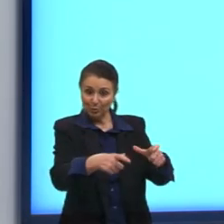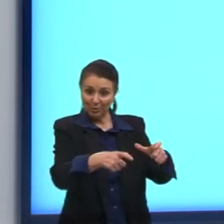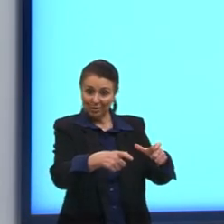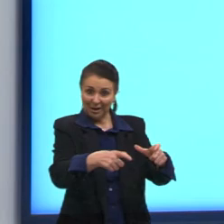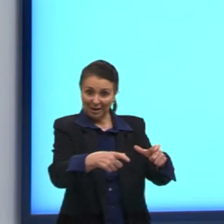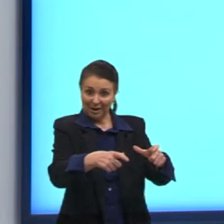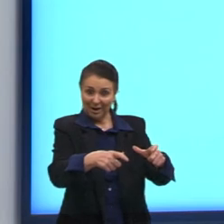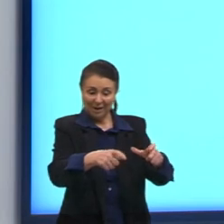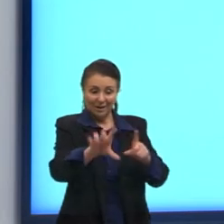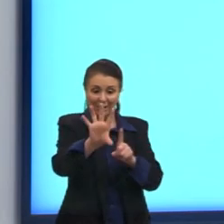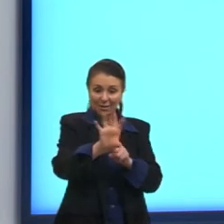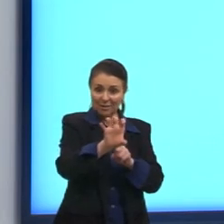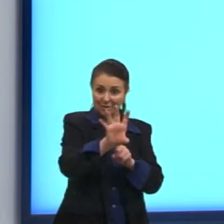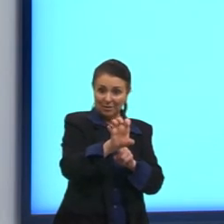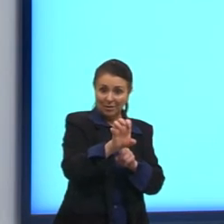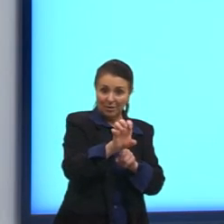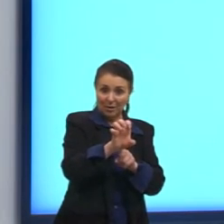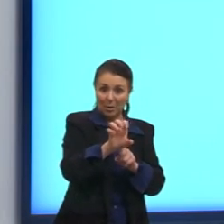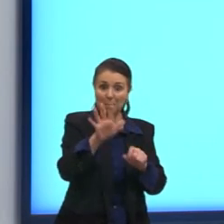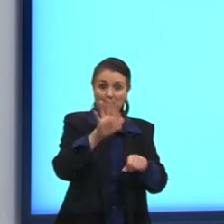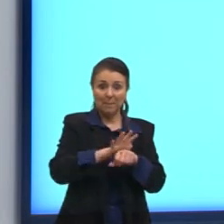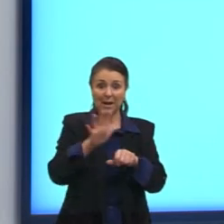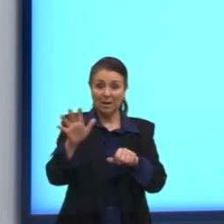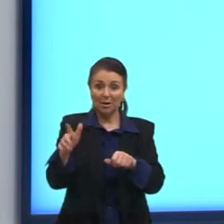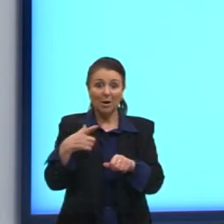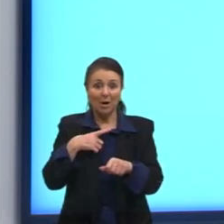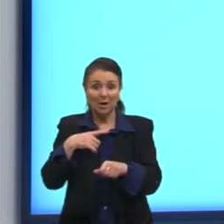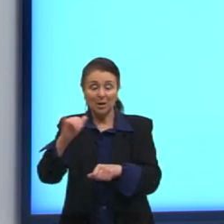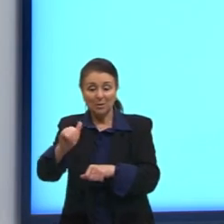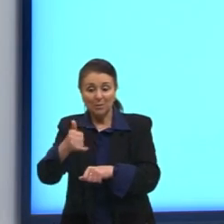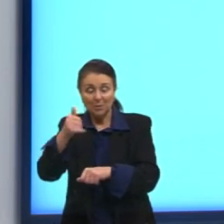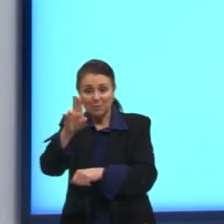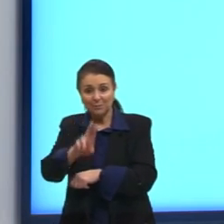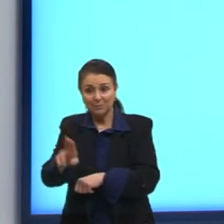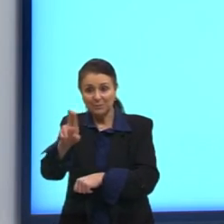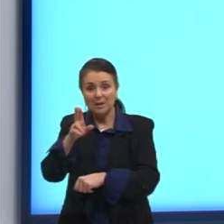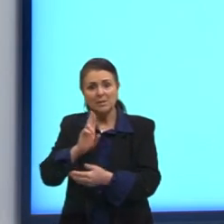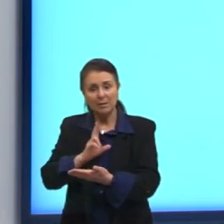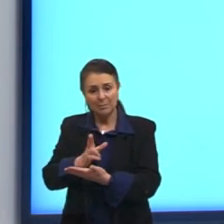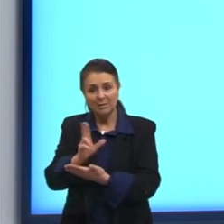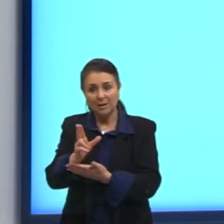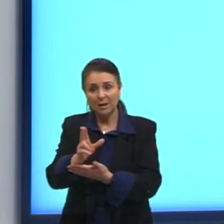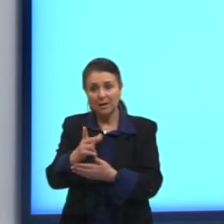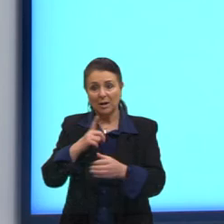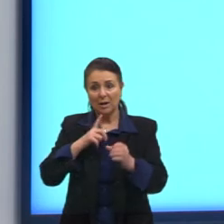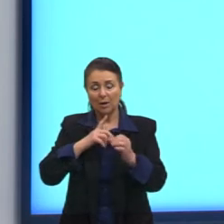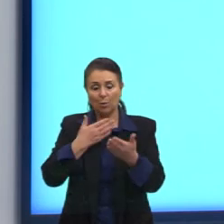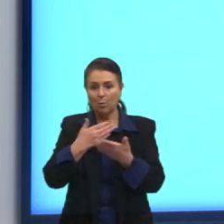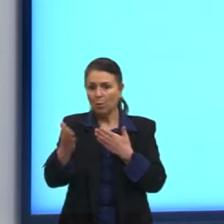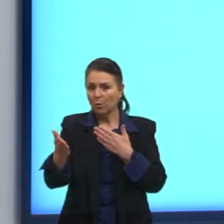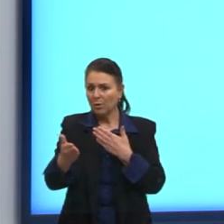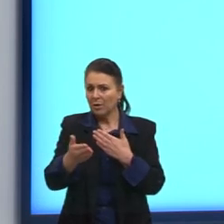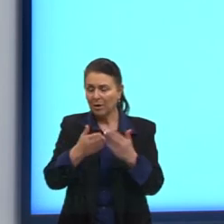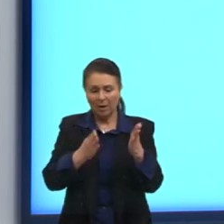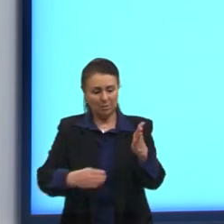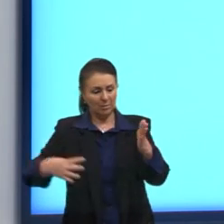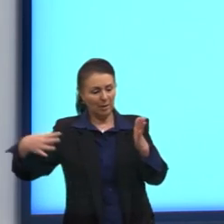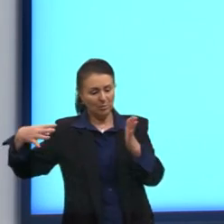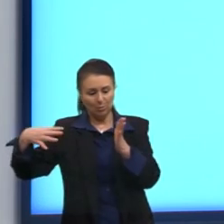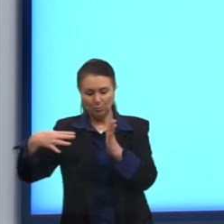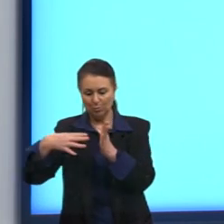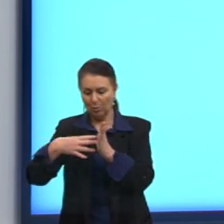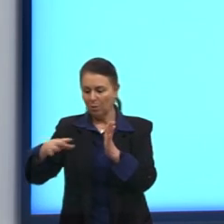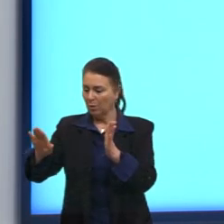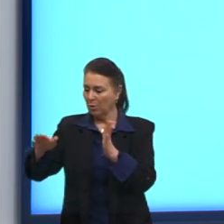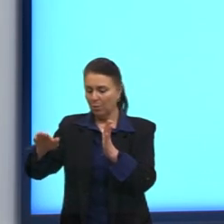melhor, tá? E ó, o que aconteceu aqui, ó? Gente, sempre essa onda, ao passar por qualquer espaço que seja, ela